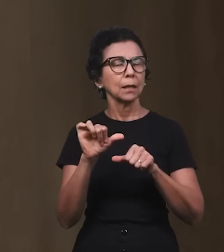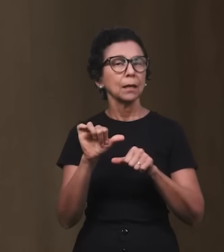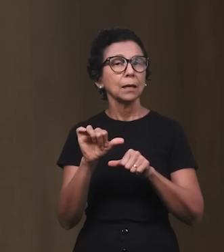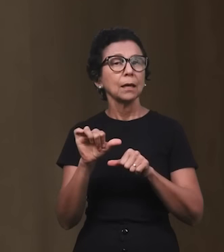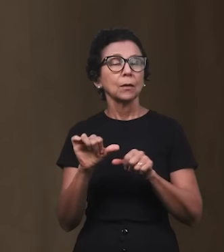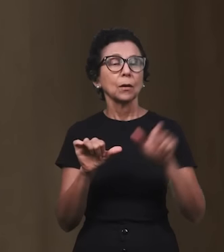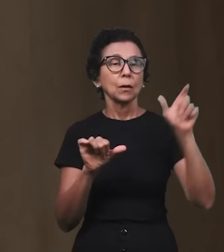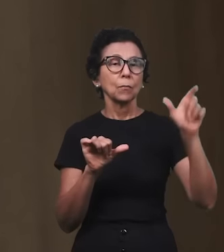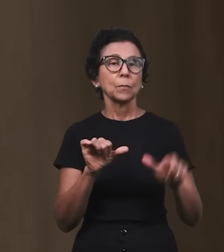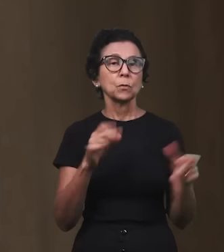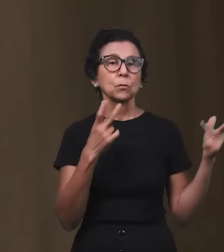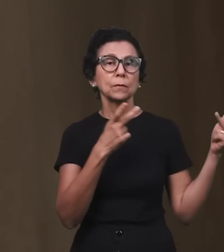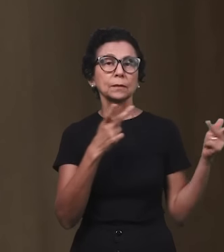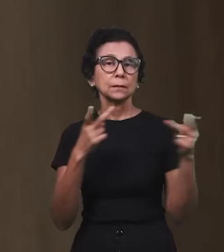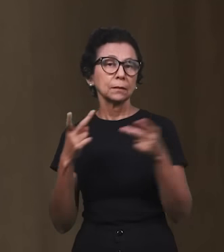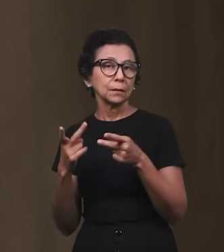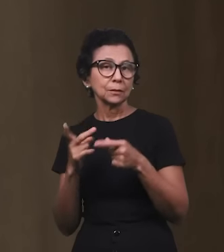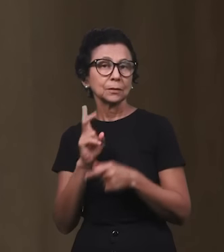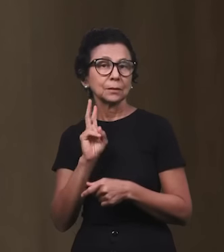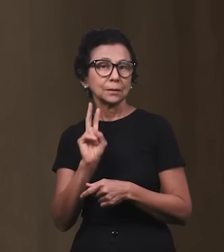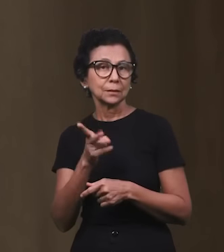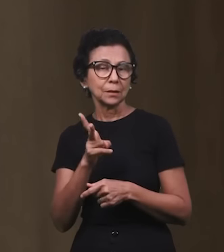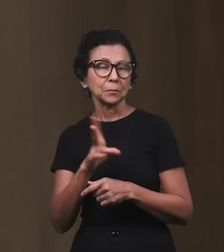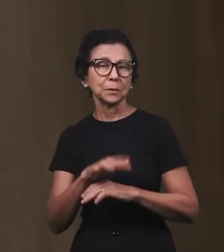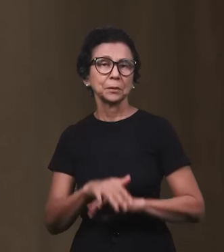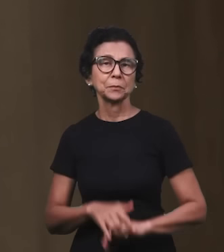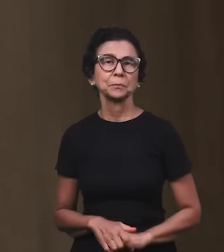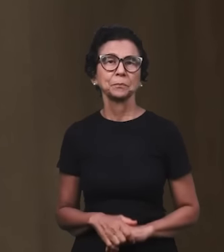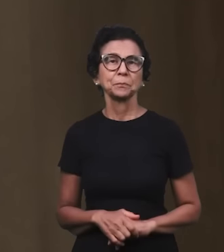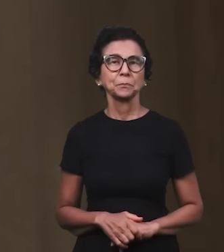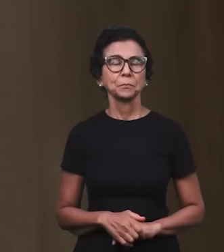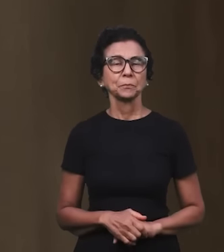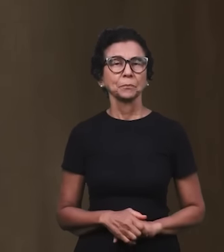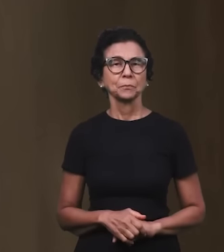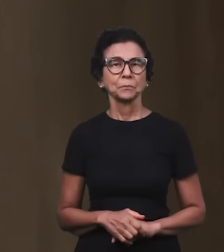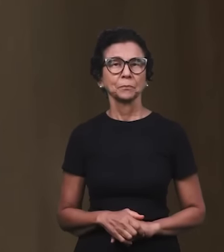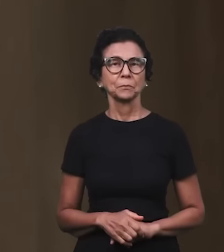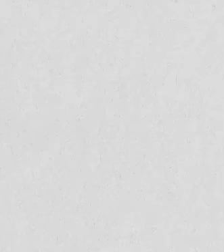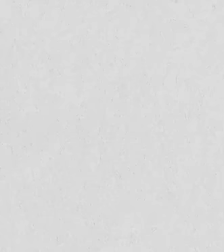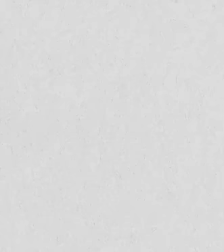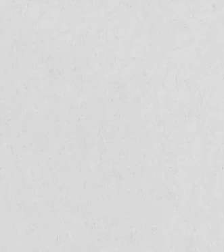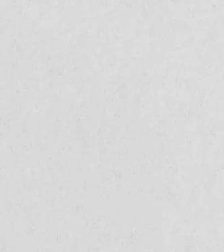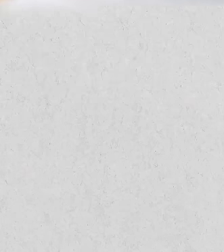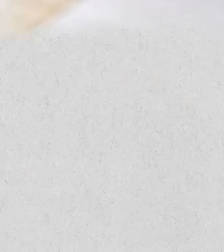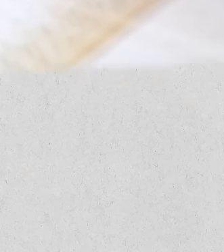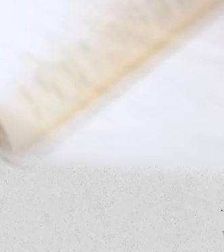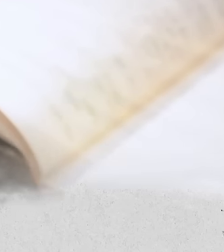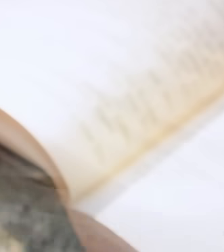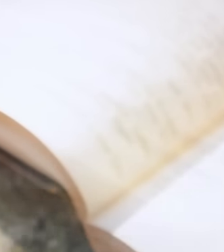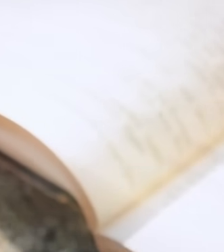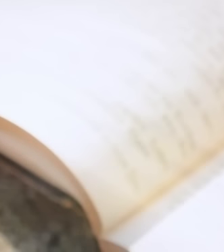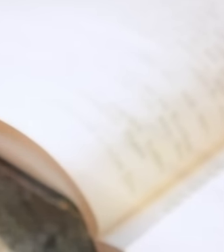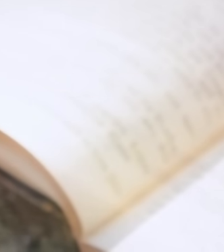aqui conosco. Vamos falar sobre isso, mas depois da nossa vinheta.